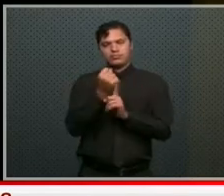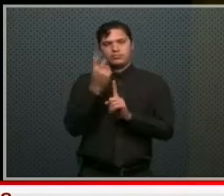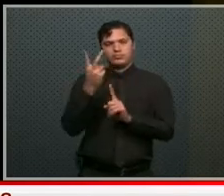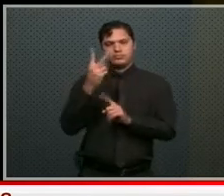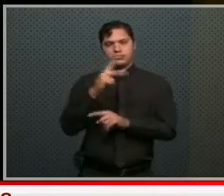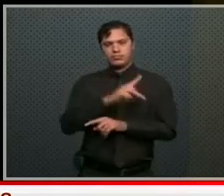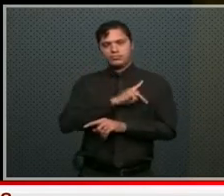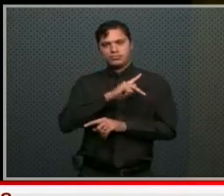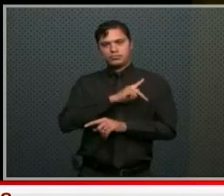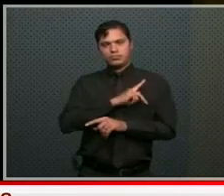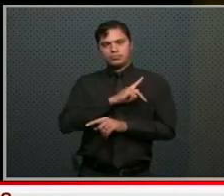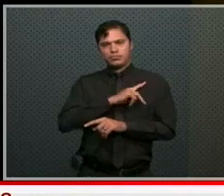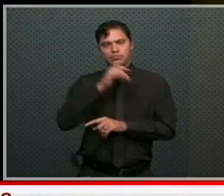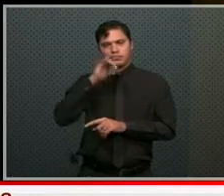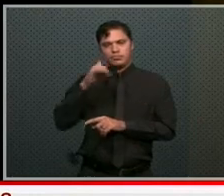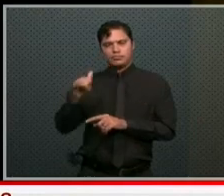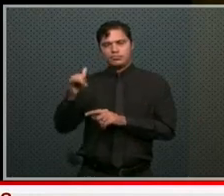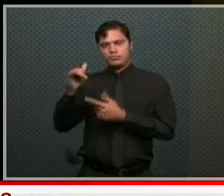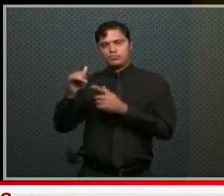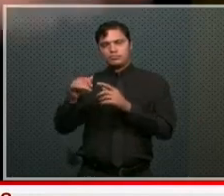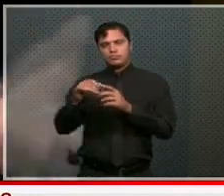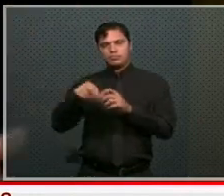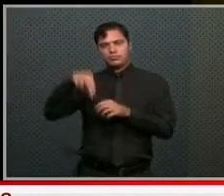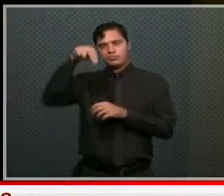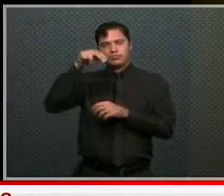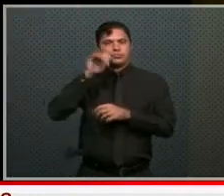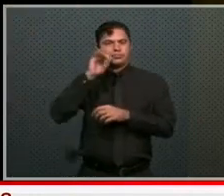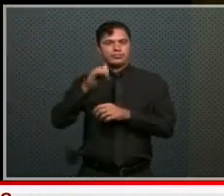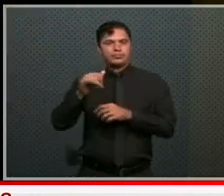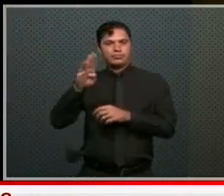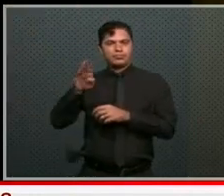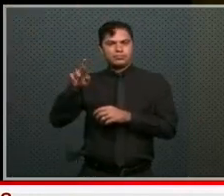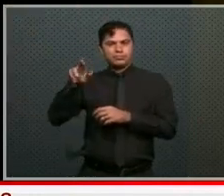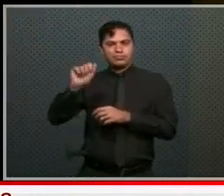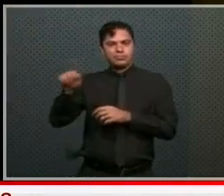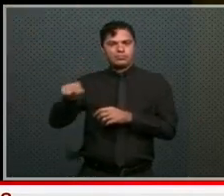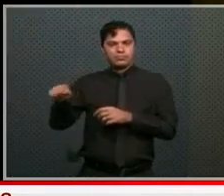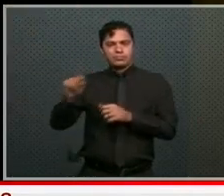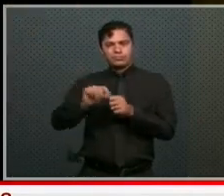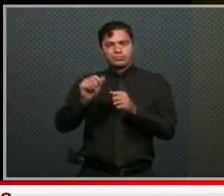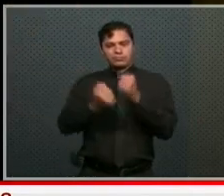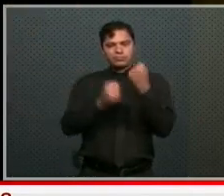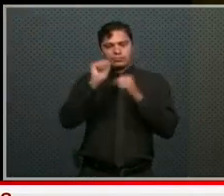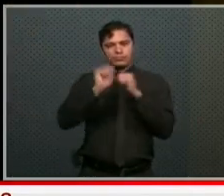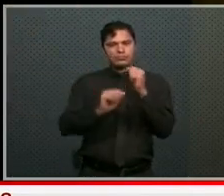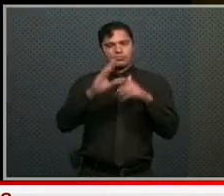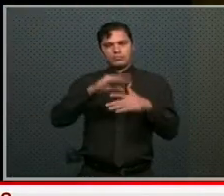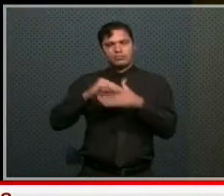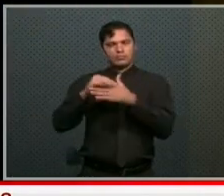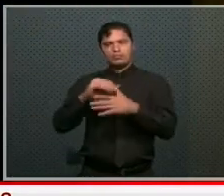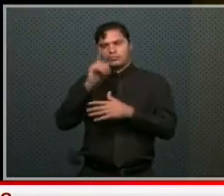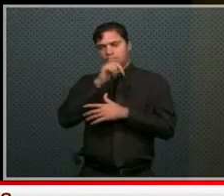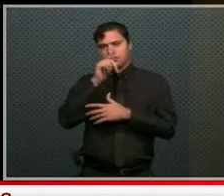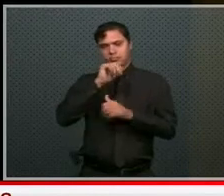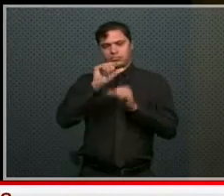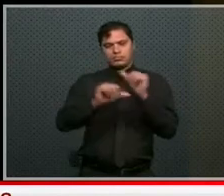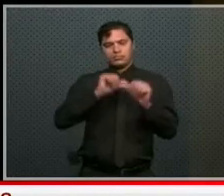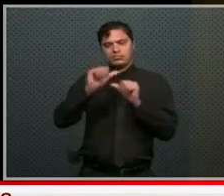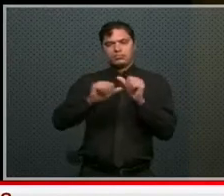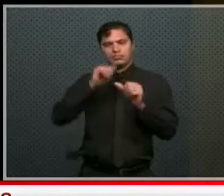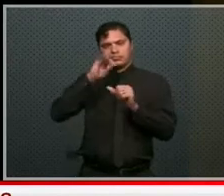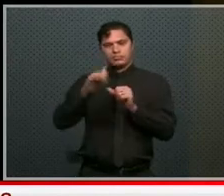públicas Eletrobras Eletronorte fizeram o ativo que a usina pega a nossa água transforma energia